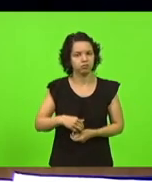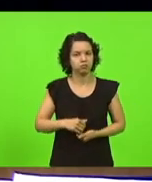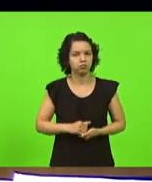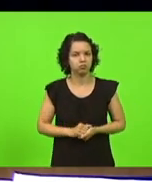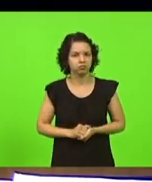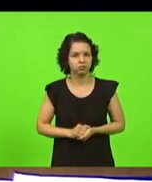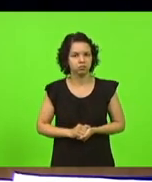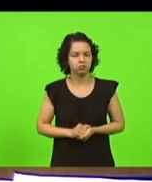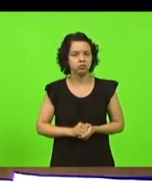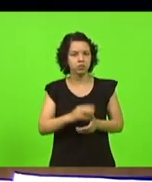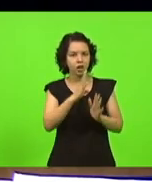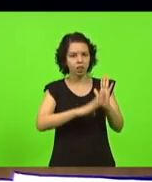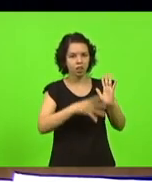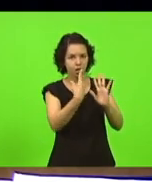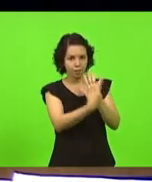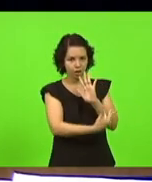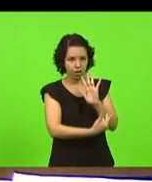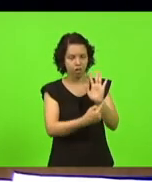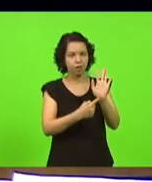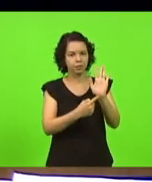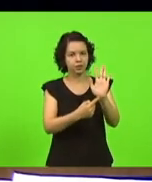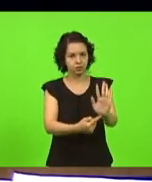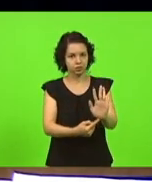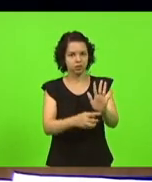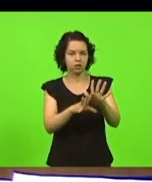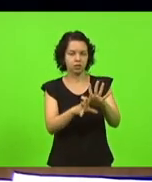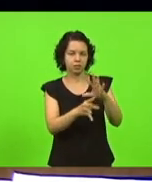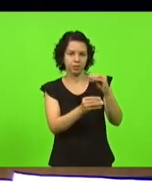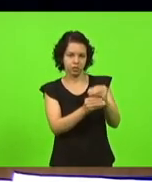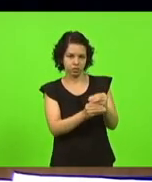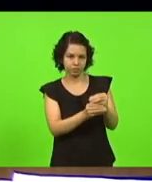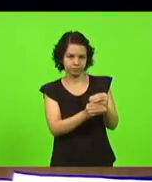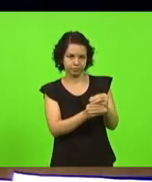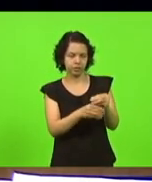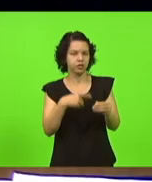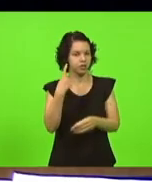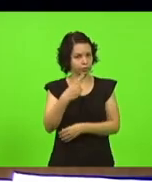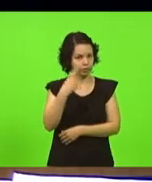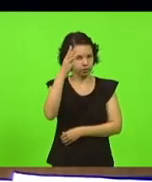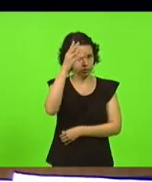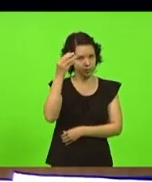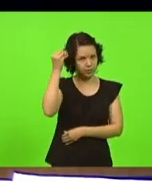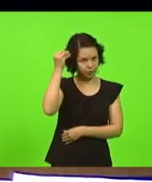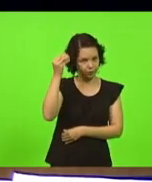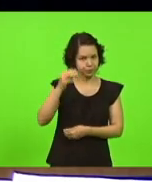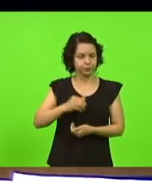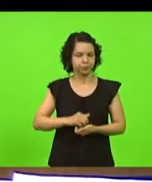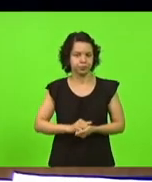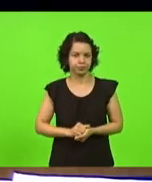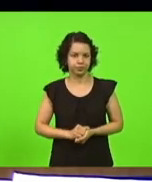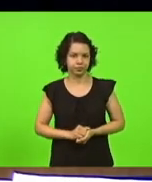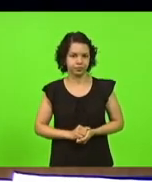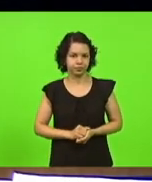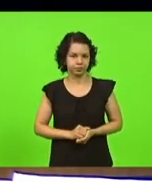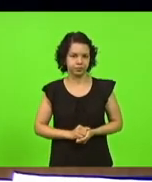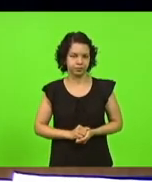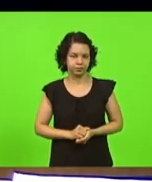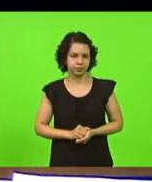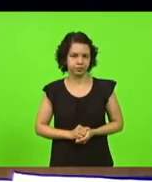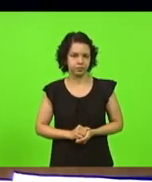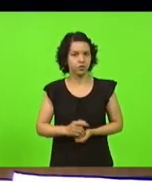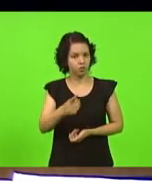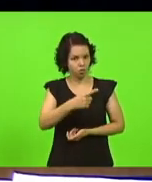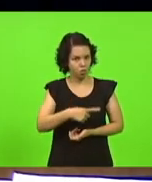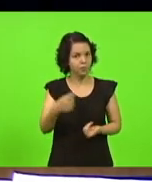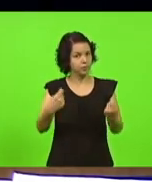a tabela que apresenta a emenda da deputada Carminati. E nós precisamos